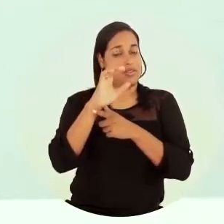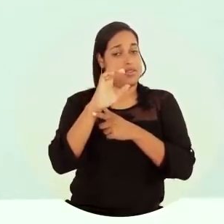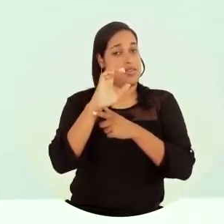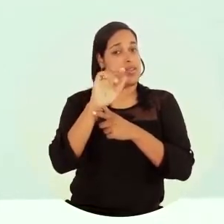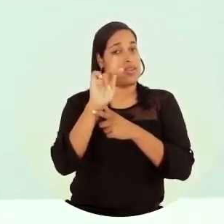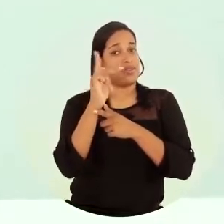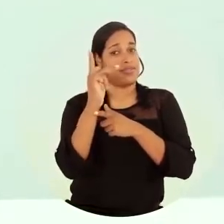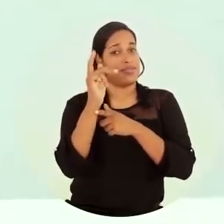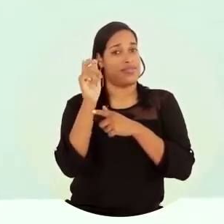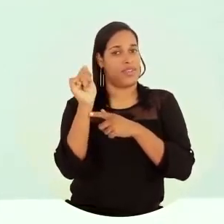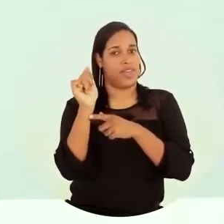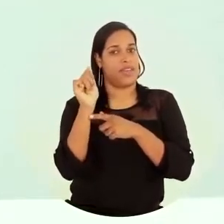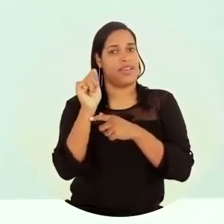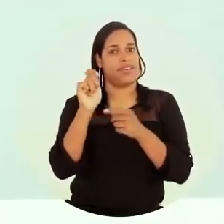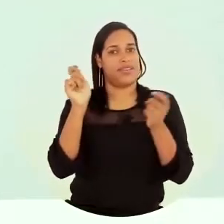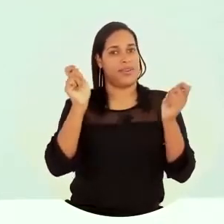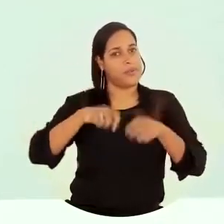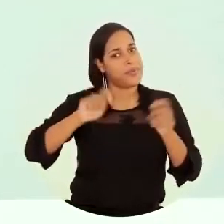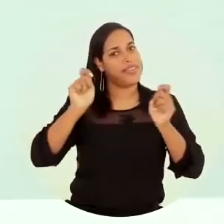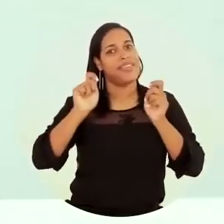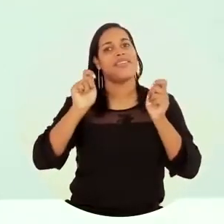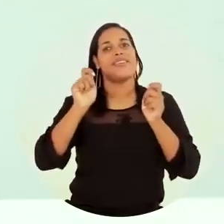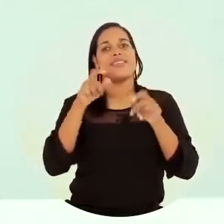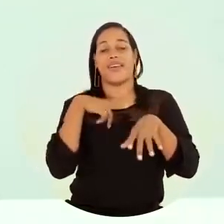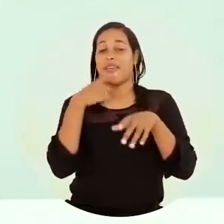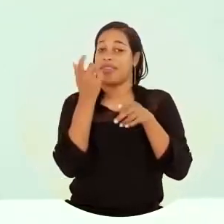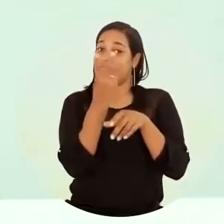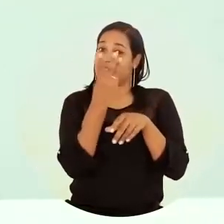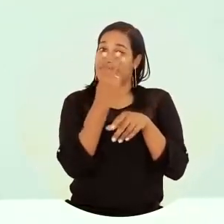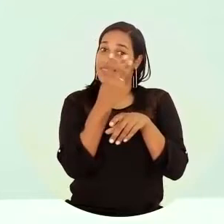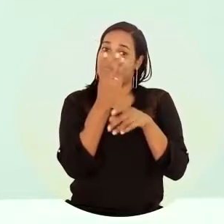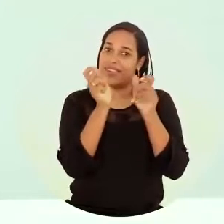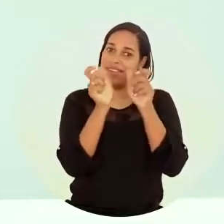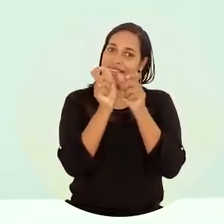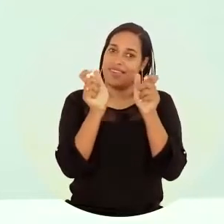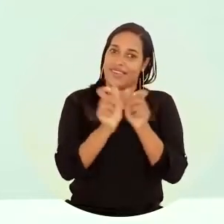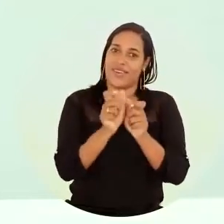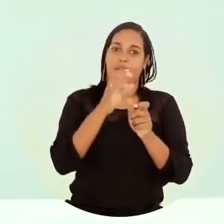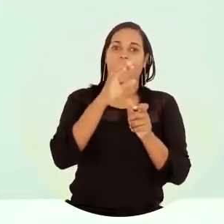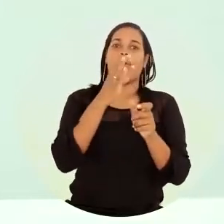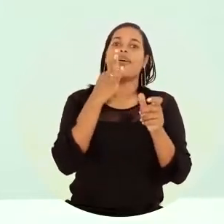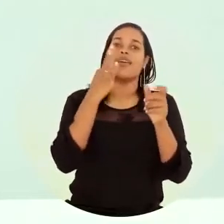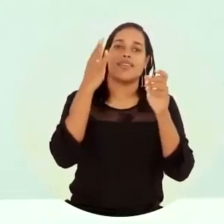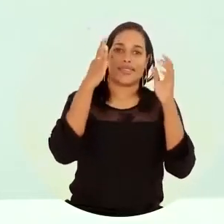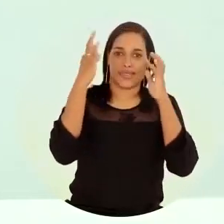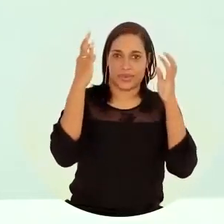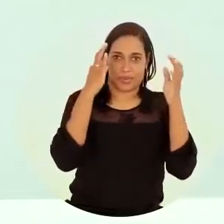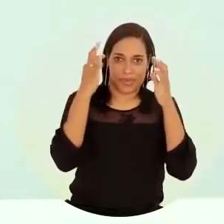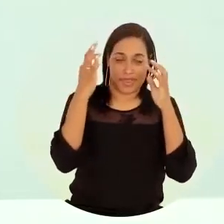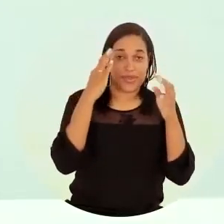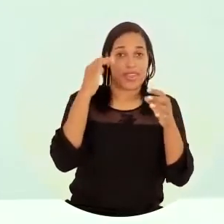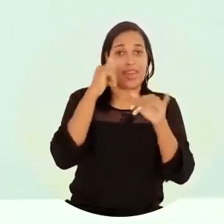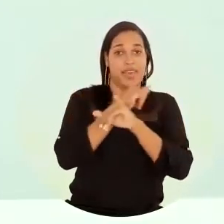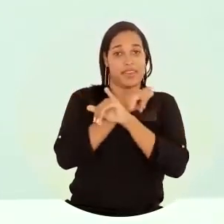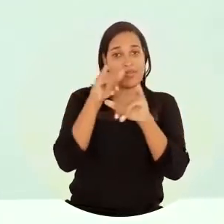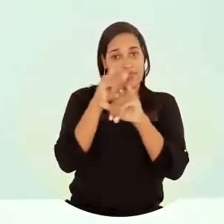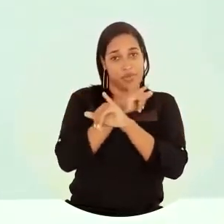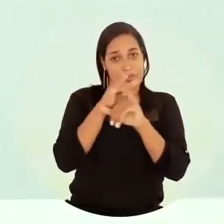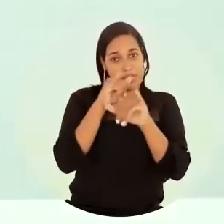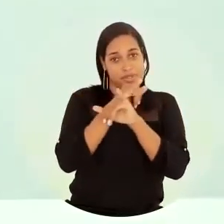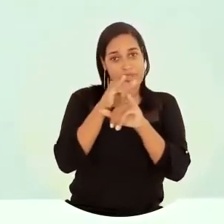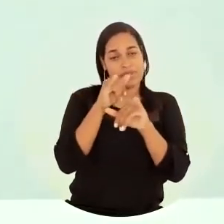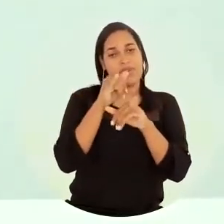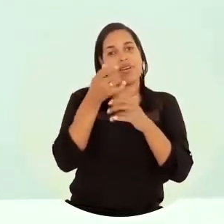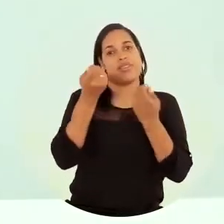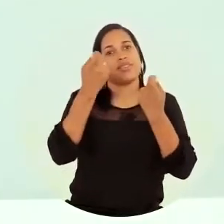informação; as habilidades, que é o saber fazer, colocar em prática aquele conhecimento; e as atitudes, que é o